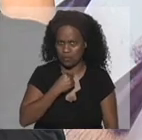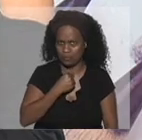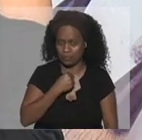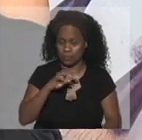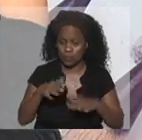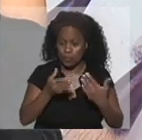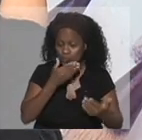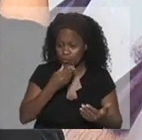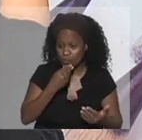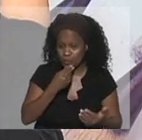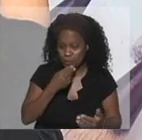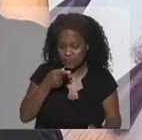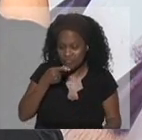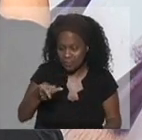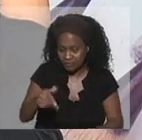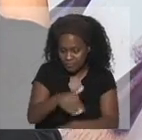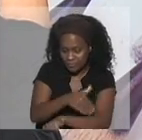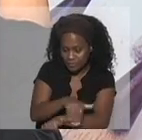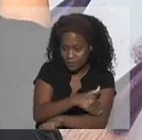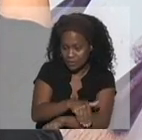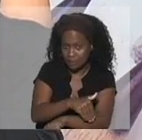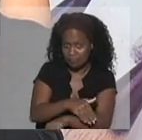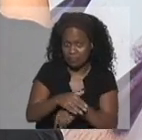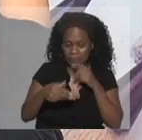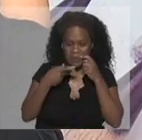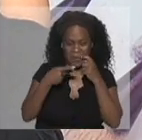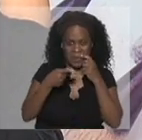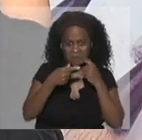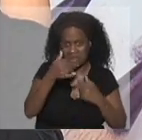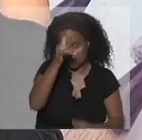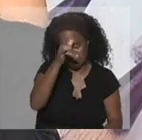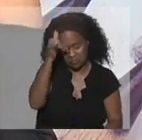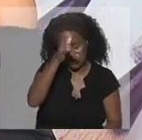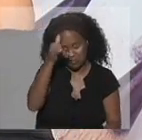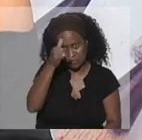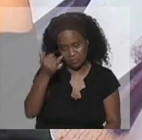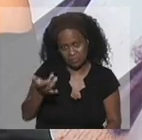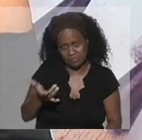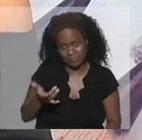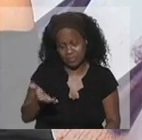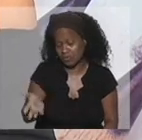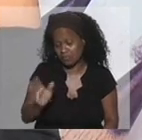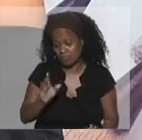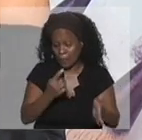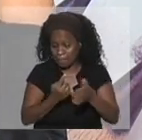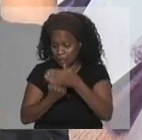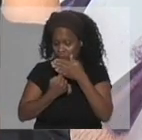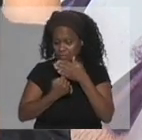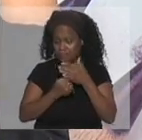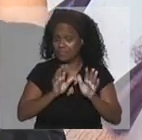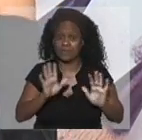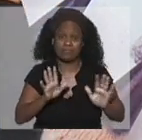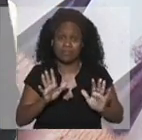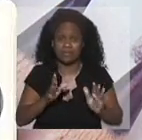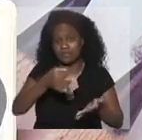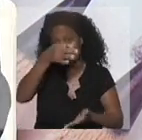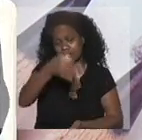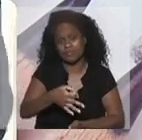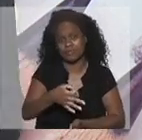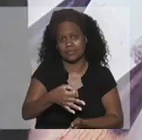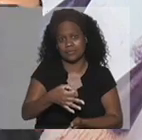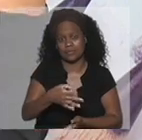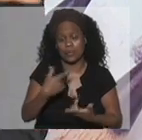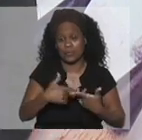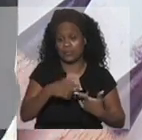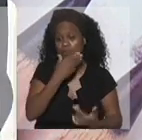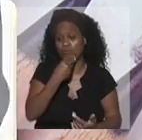deve olhar quando o cara mexe ou fala uma besteira. Mas também não adianta, quer dizer, é uma forma de proteção, mas que na verdade não ocorre, porque